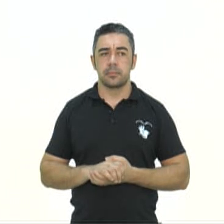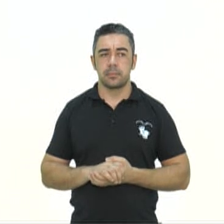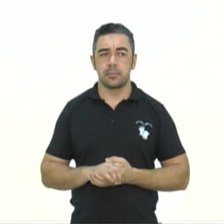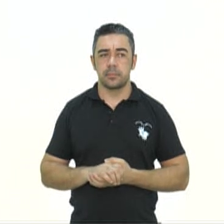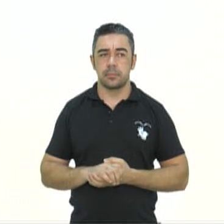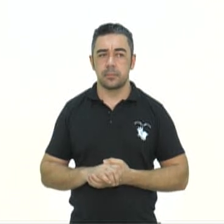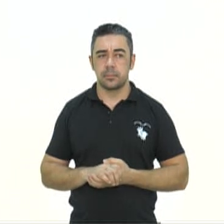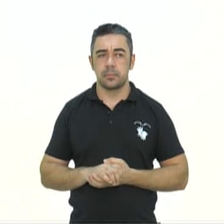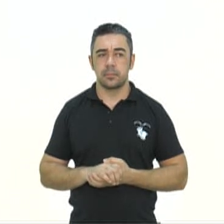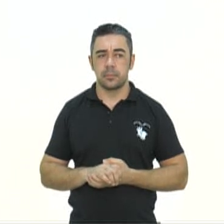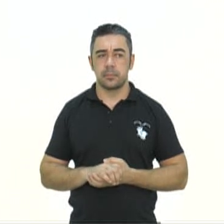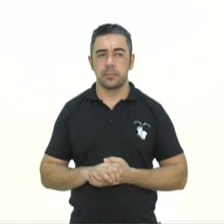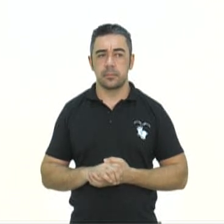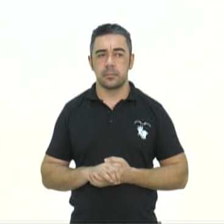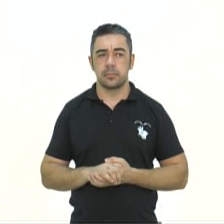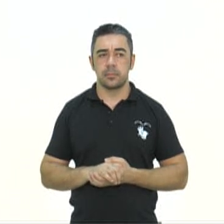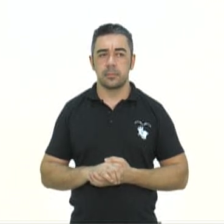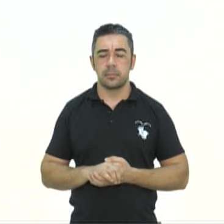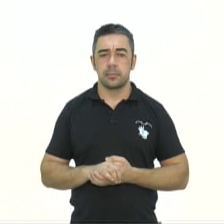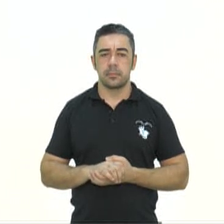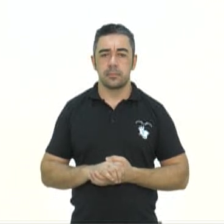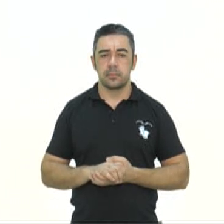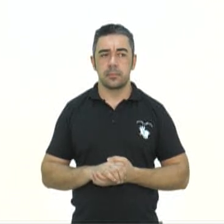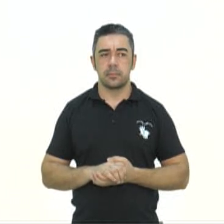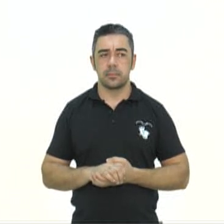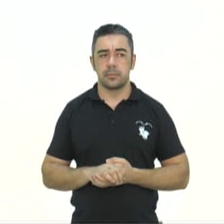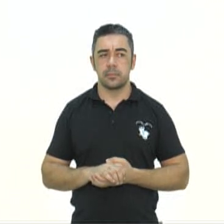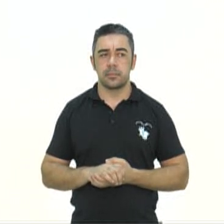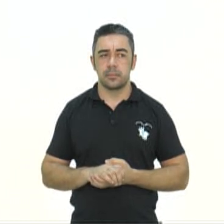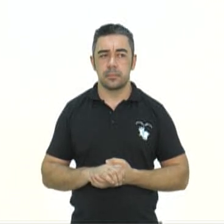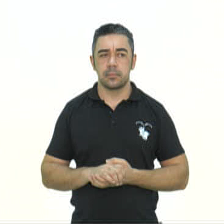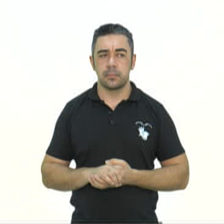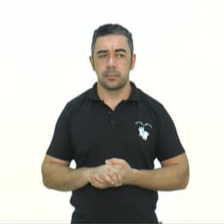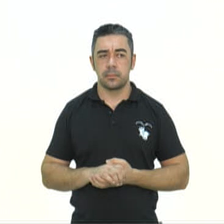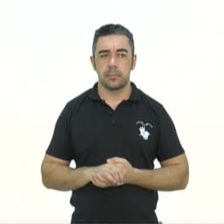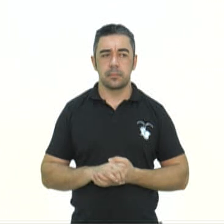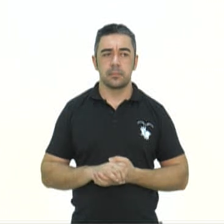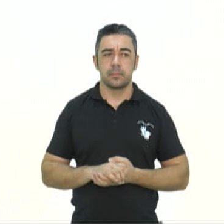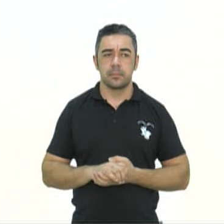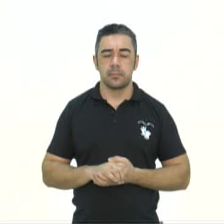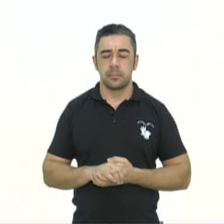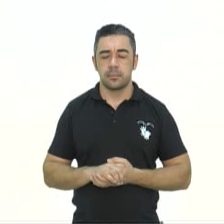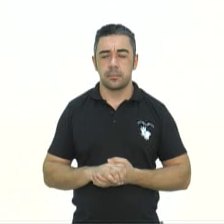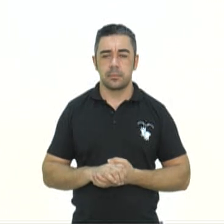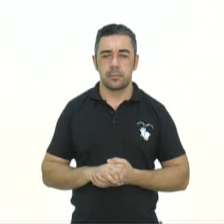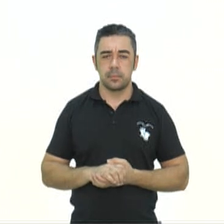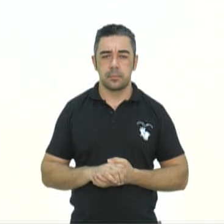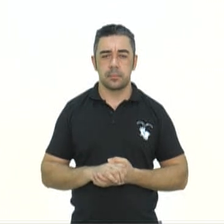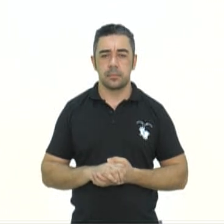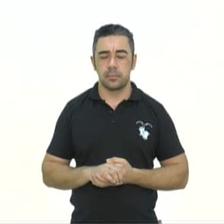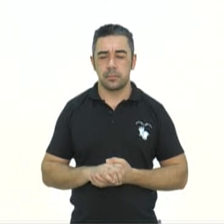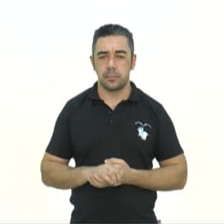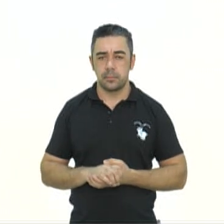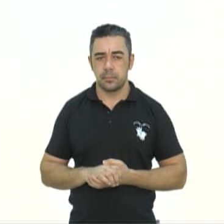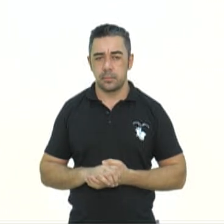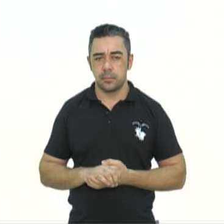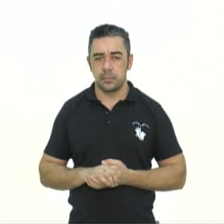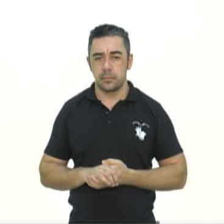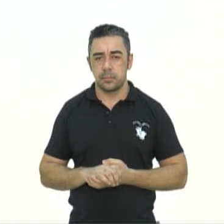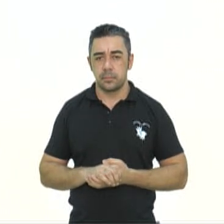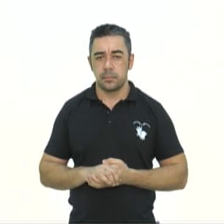estos hechos como reales y verdaderos, tanto para los protagonistas como para el